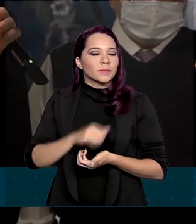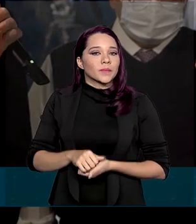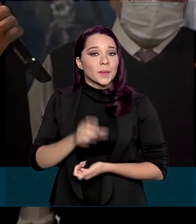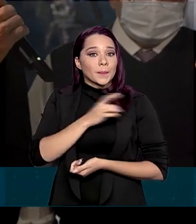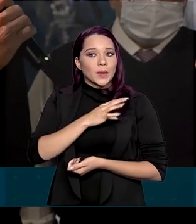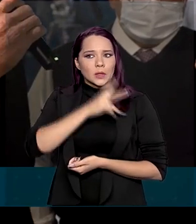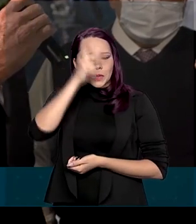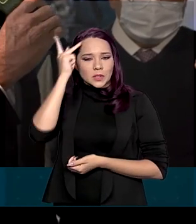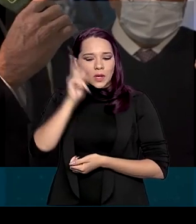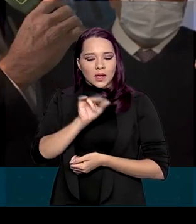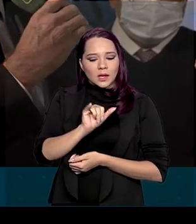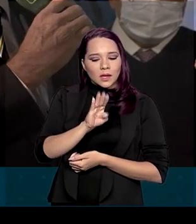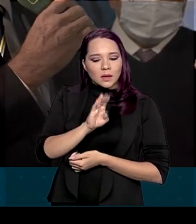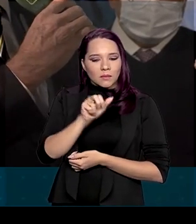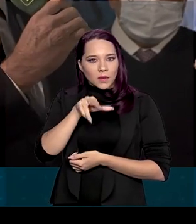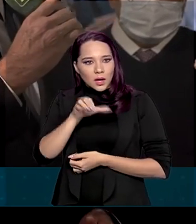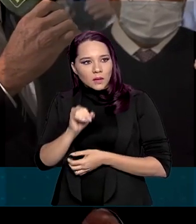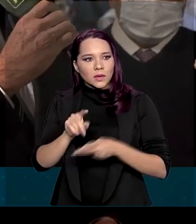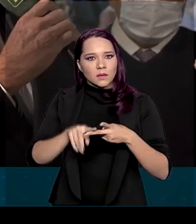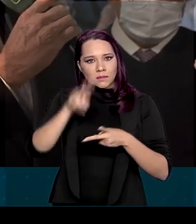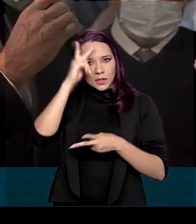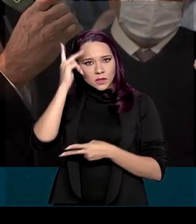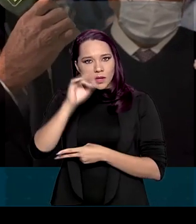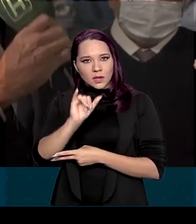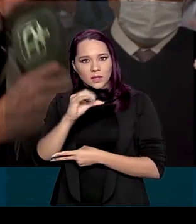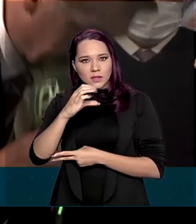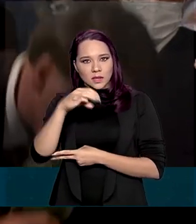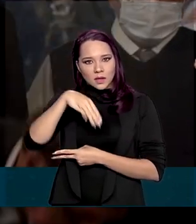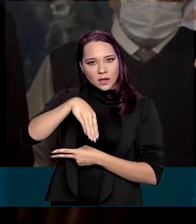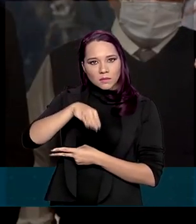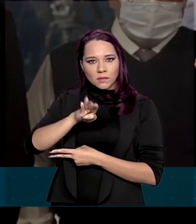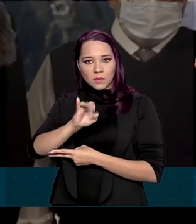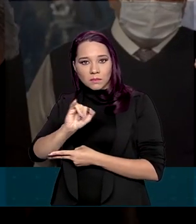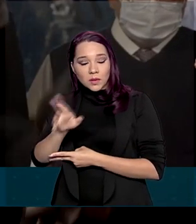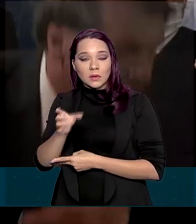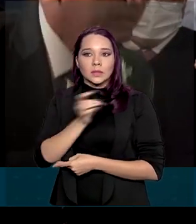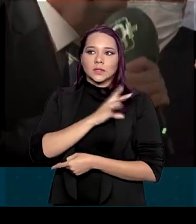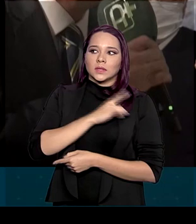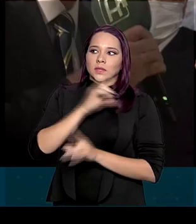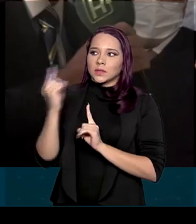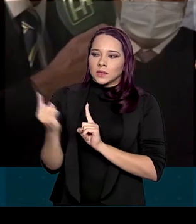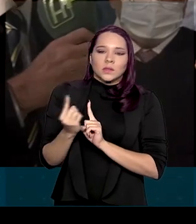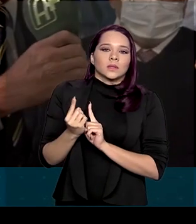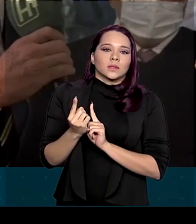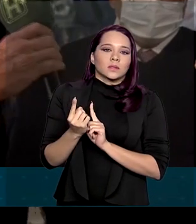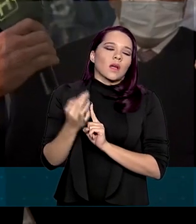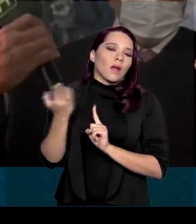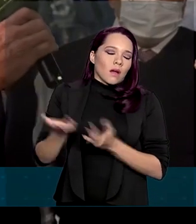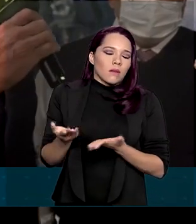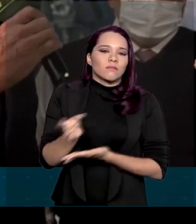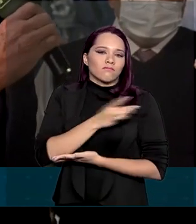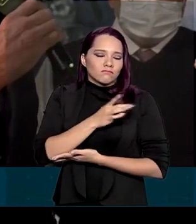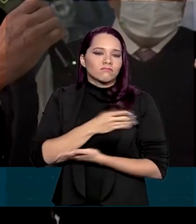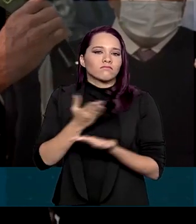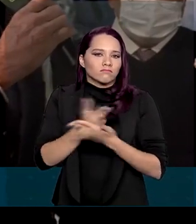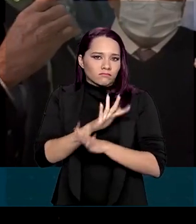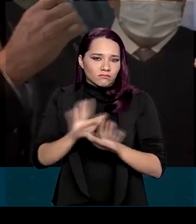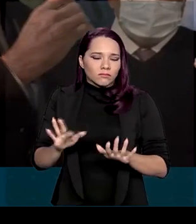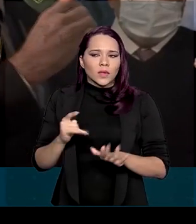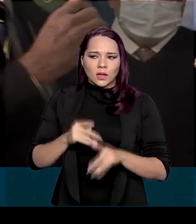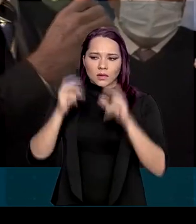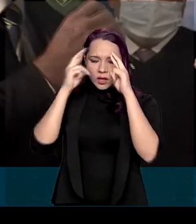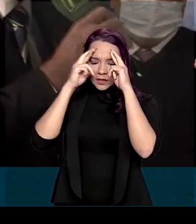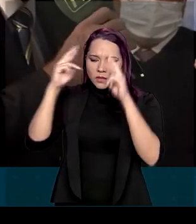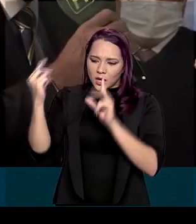alguém do IBAMA ou do ICMBio. Esse medo praticamente acabou. Tá? Ele deve receber com respeito e